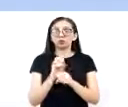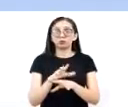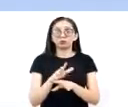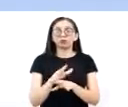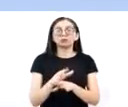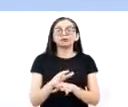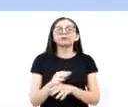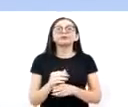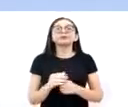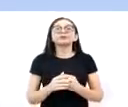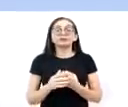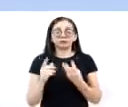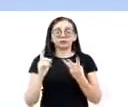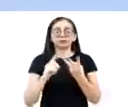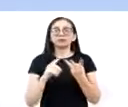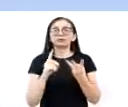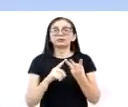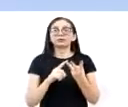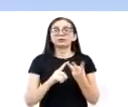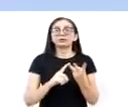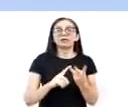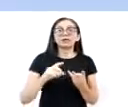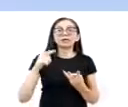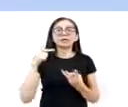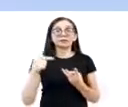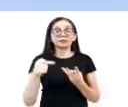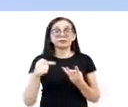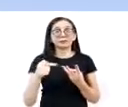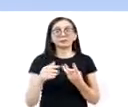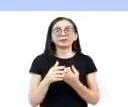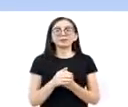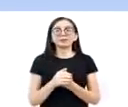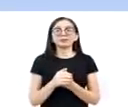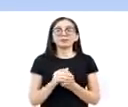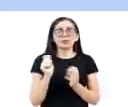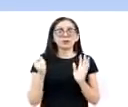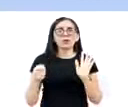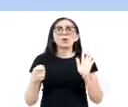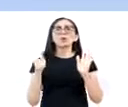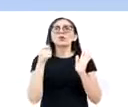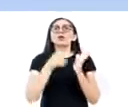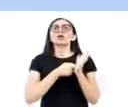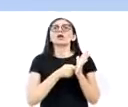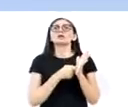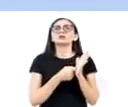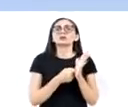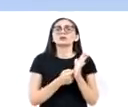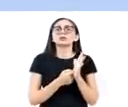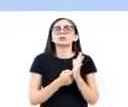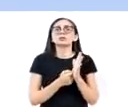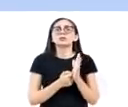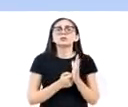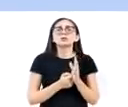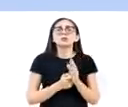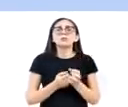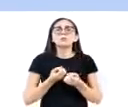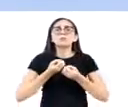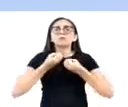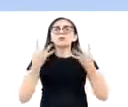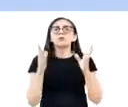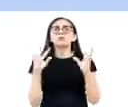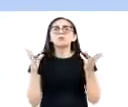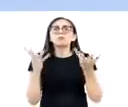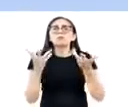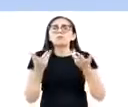público em estabelecimentos oficiais. E o inciso 7, que é a garantia do padrão de qualidade. Esses